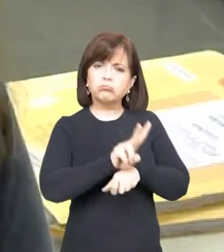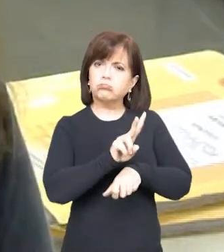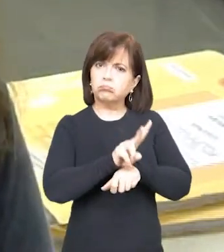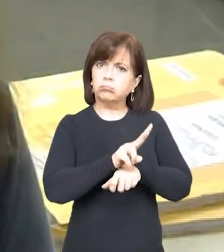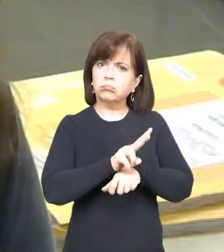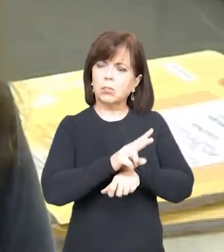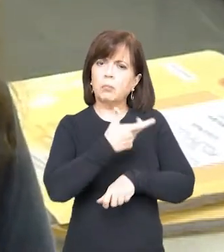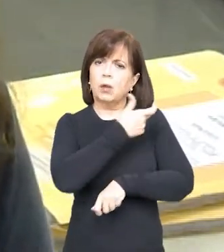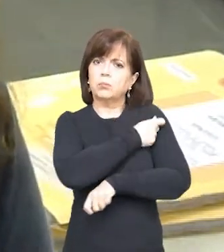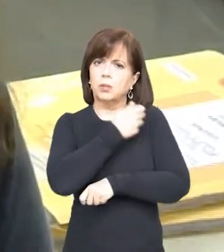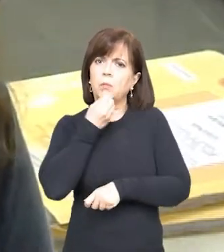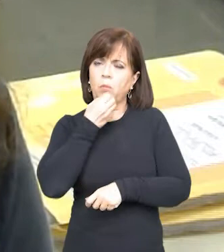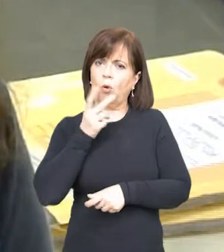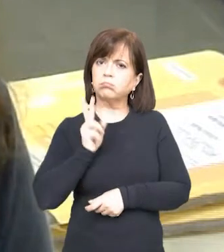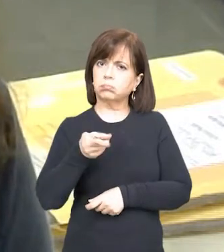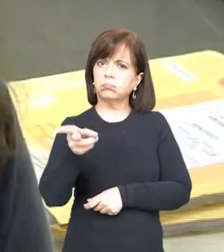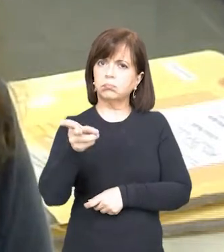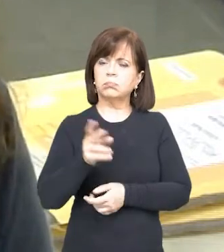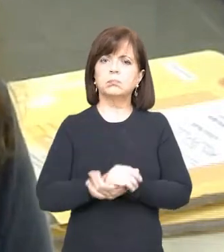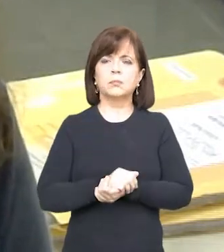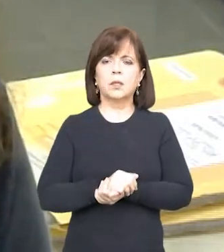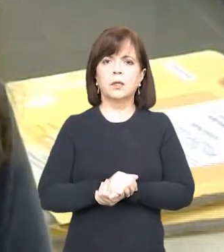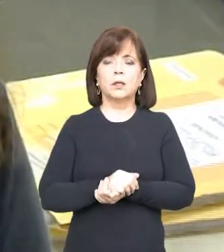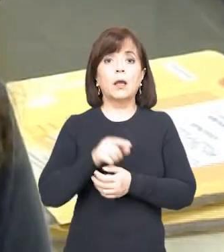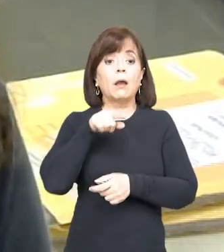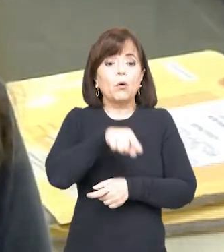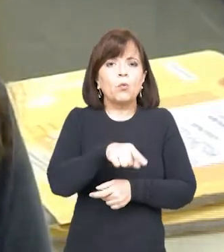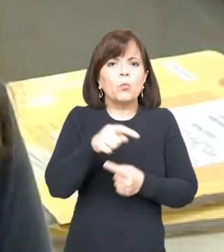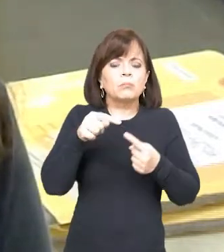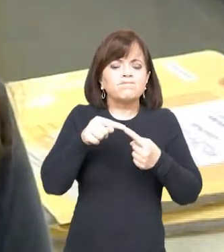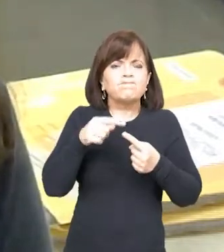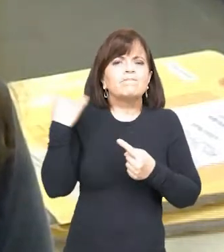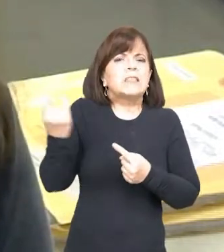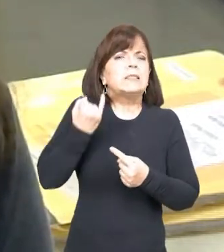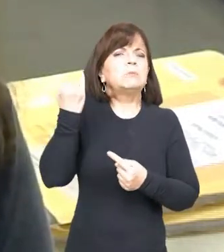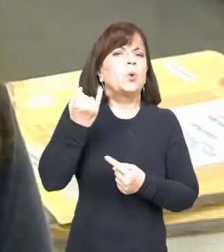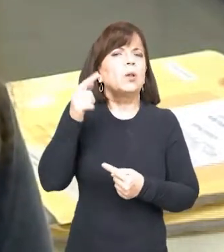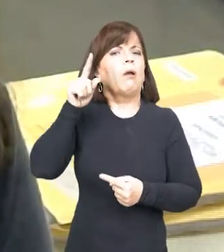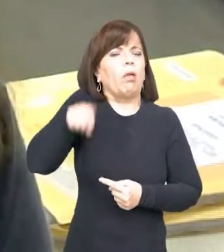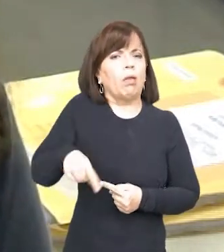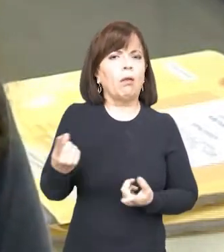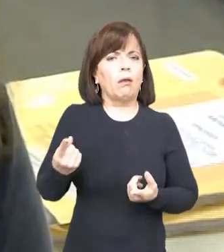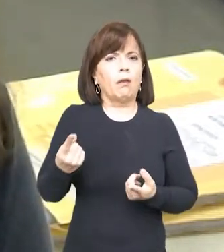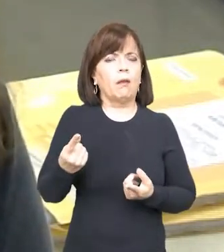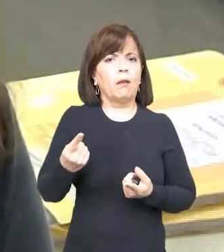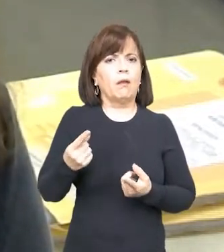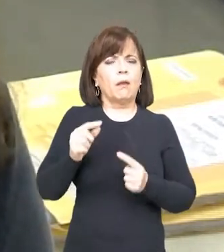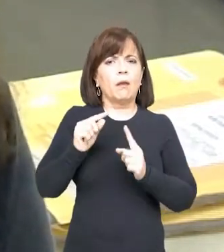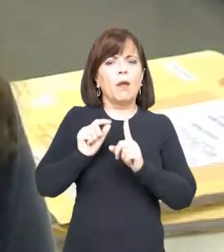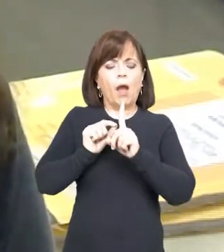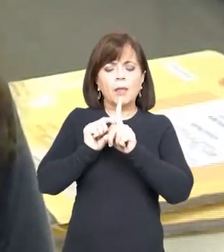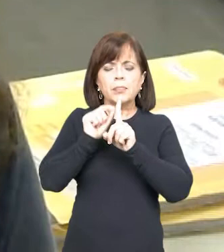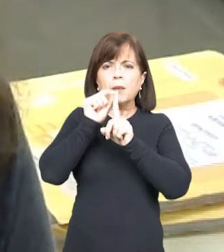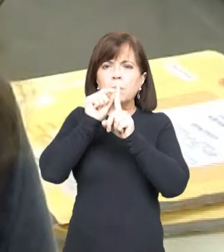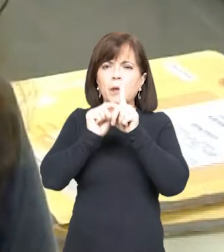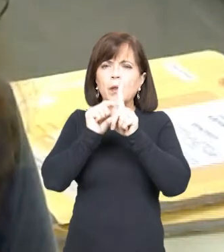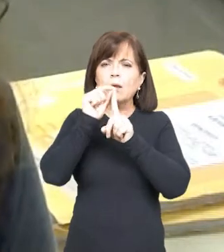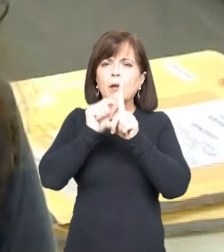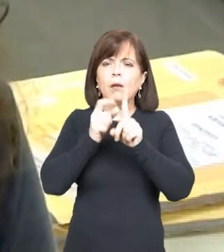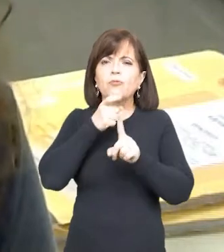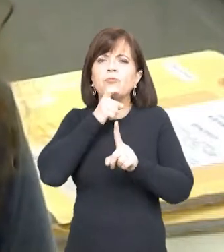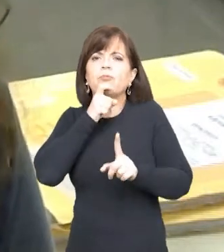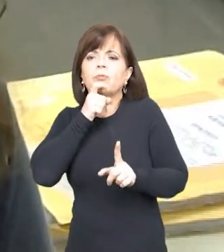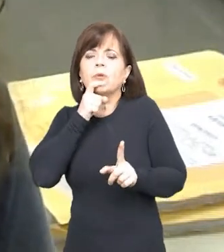bem. E uma das regras é relativa à temperatura do ambiente onde a vacina é guardada. Nesse